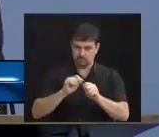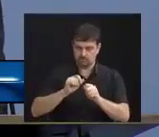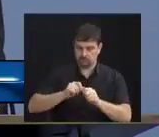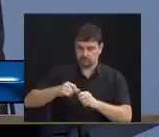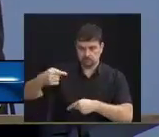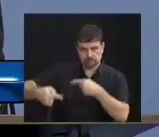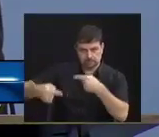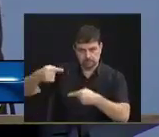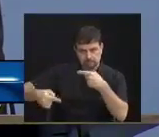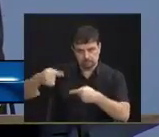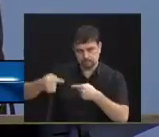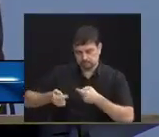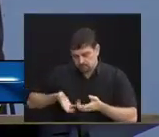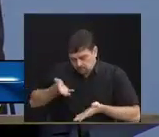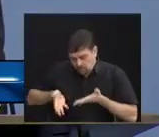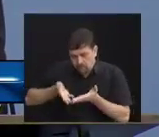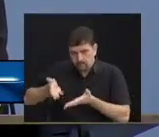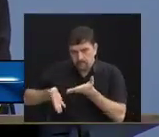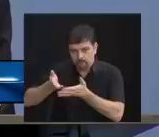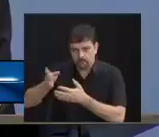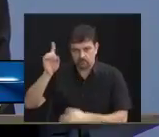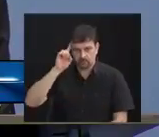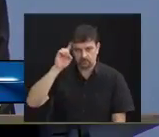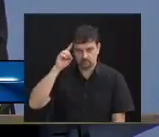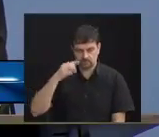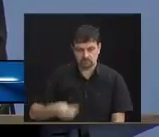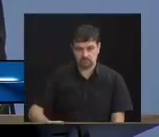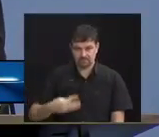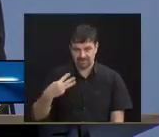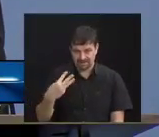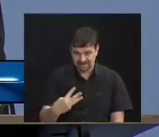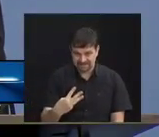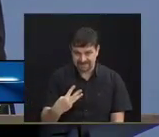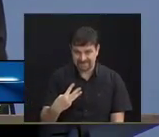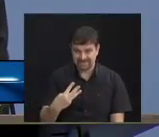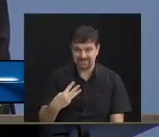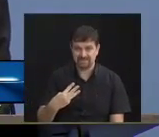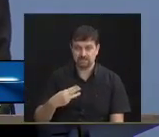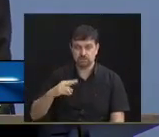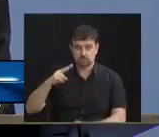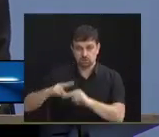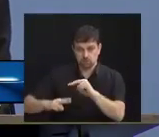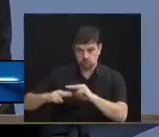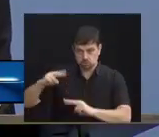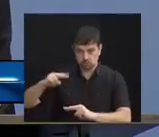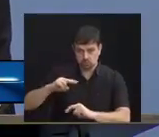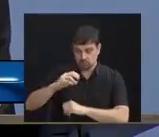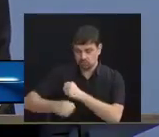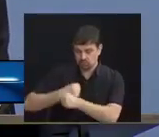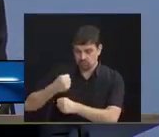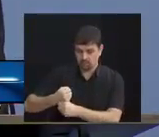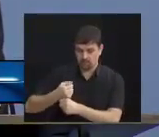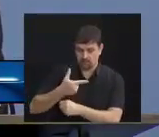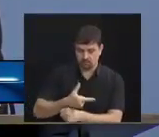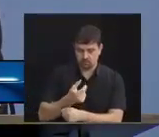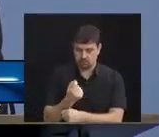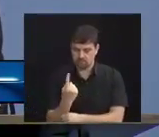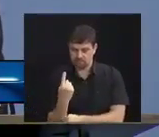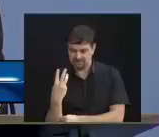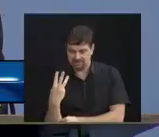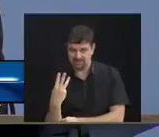debate no dia 3 de junho de 2013, eu trouxe para essa